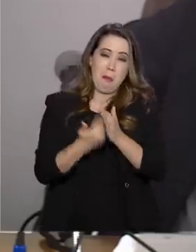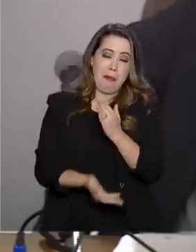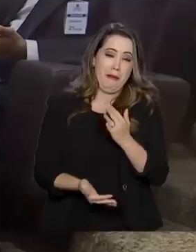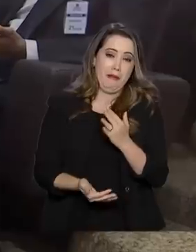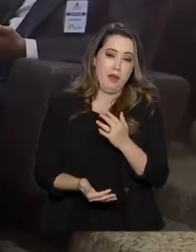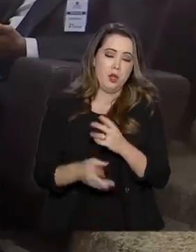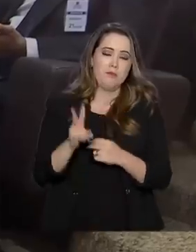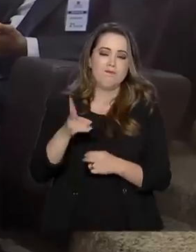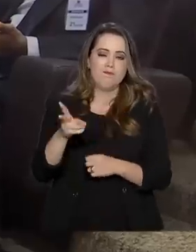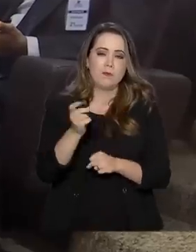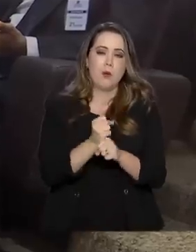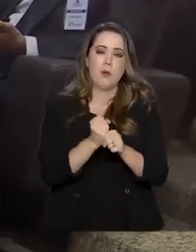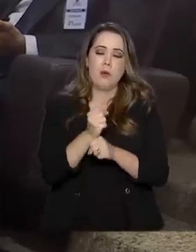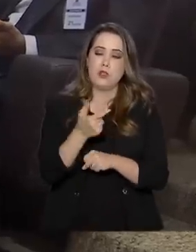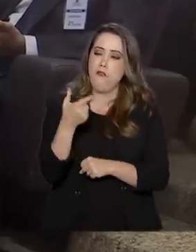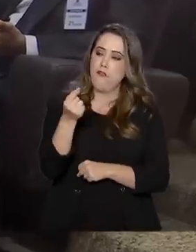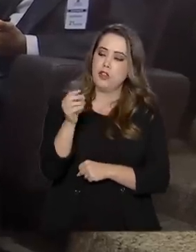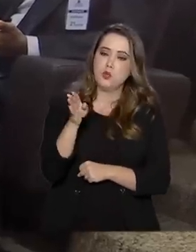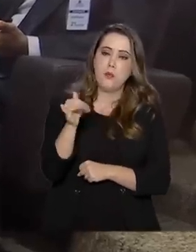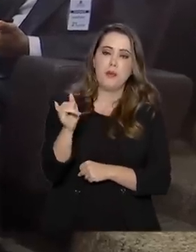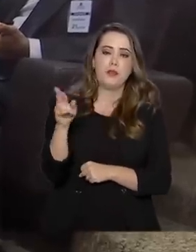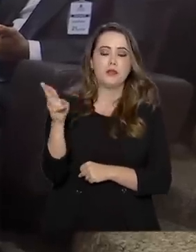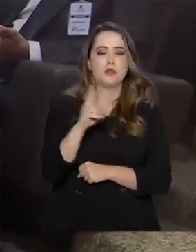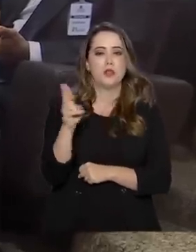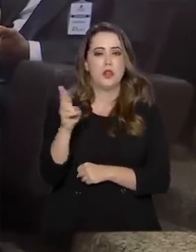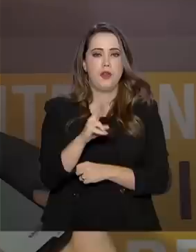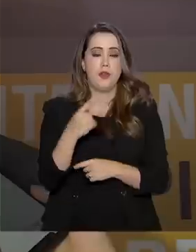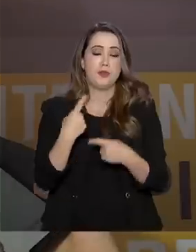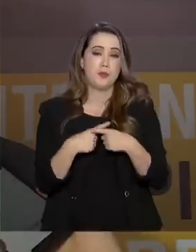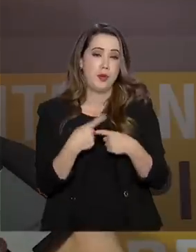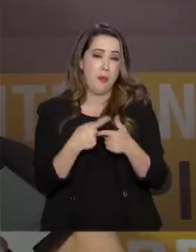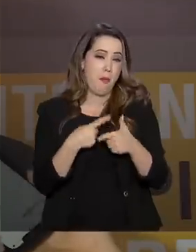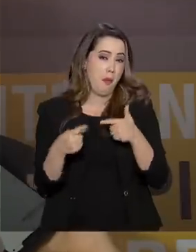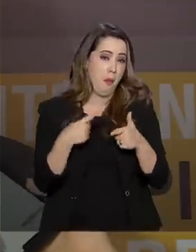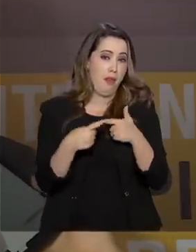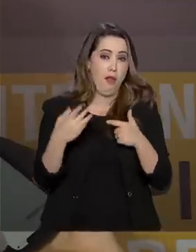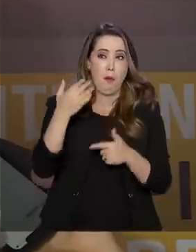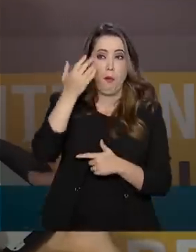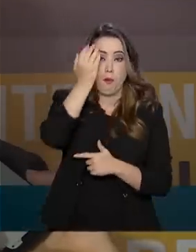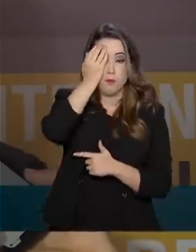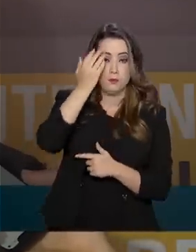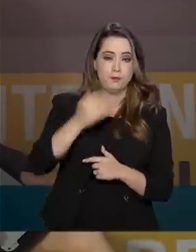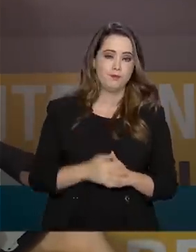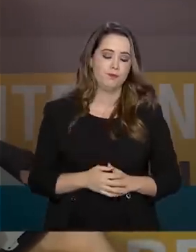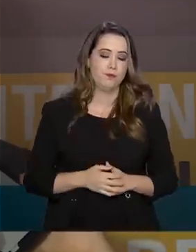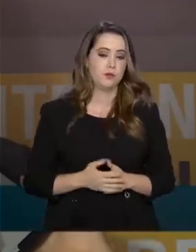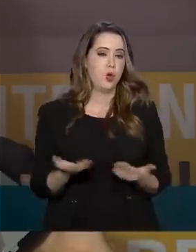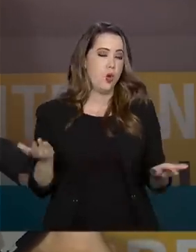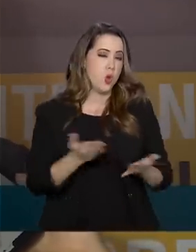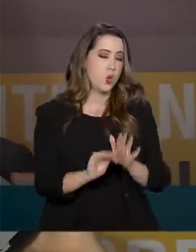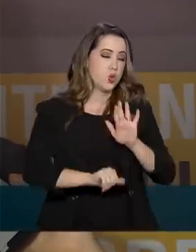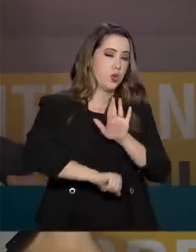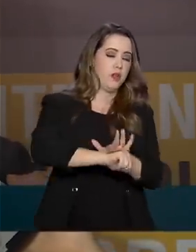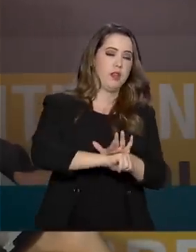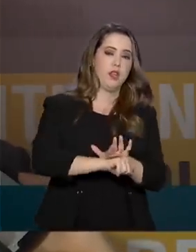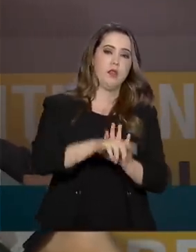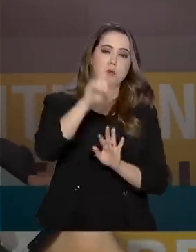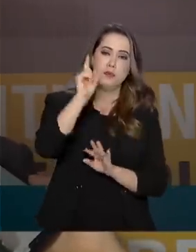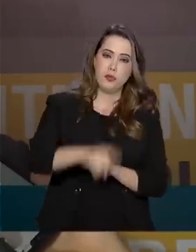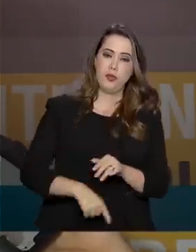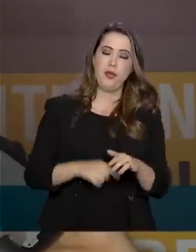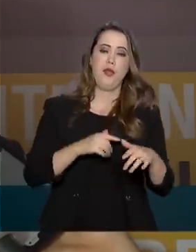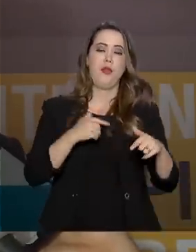por ano, 20 bilhões de reais por conta da pirataria. Hoje, a atividade criminosa se tornou uma atividade